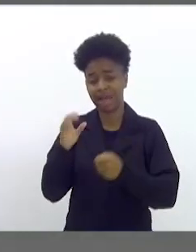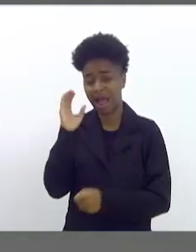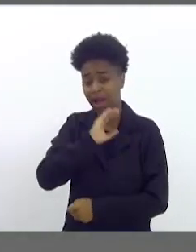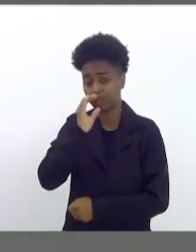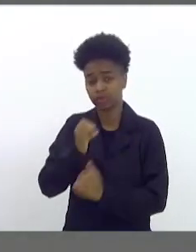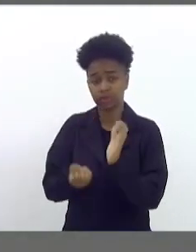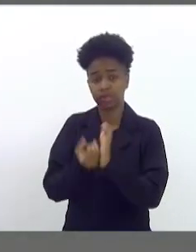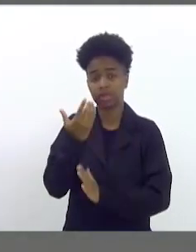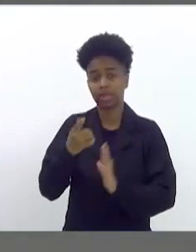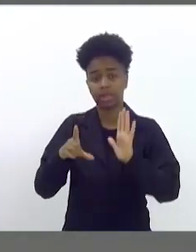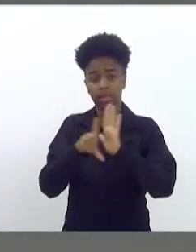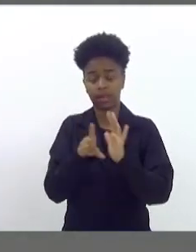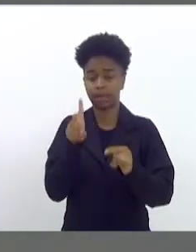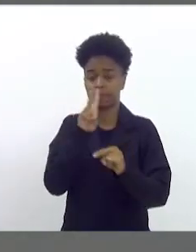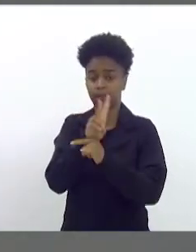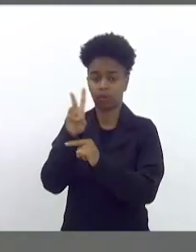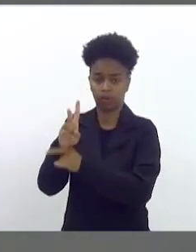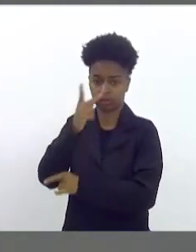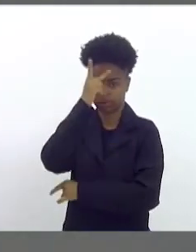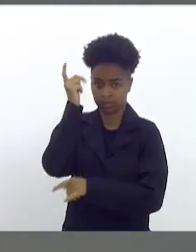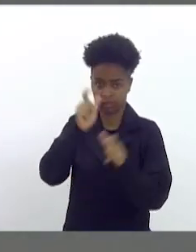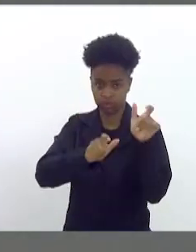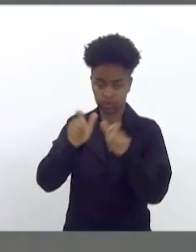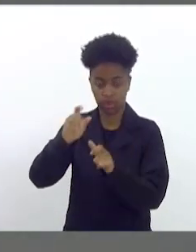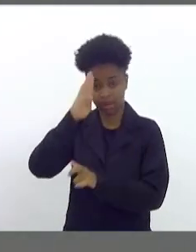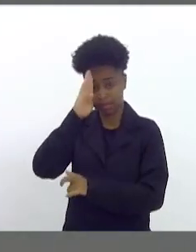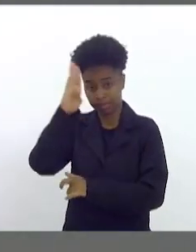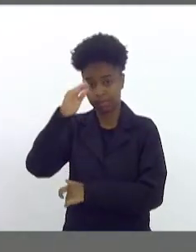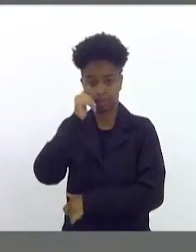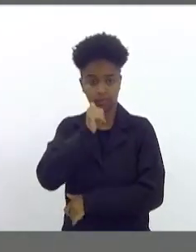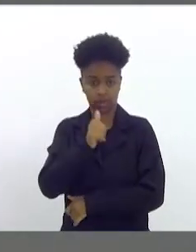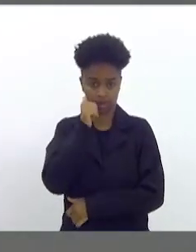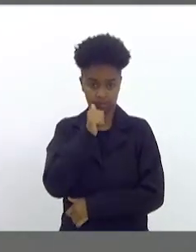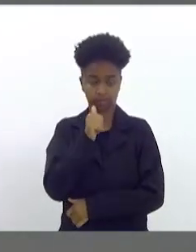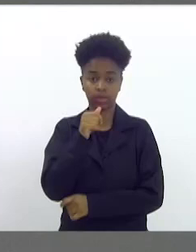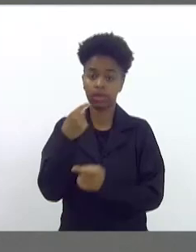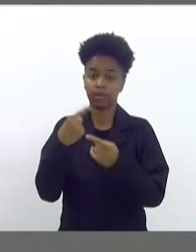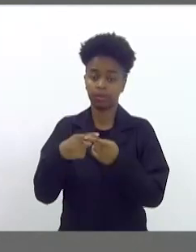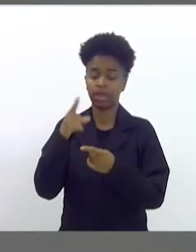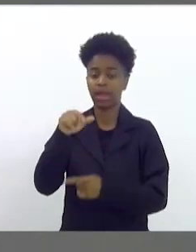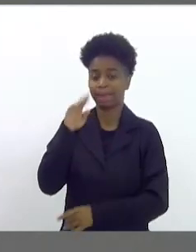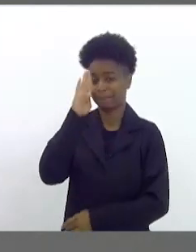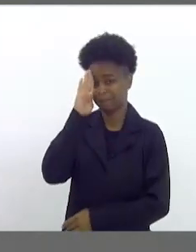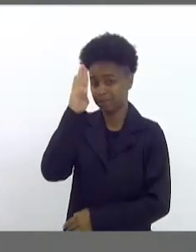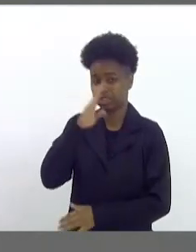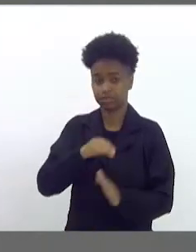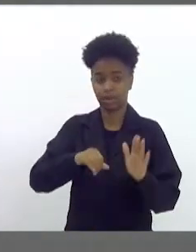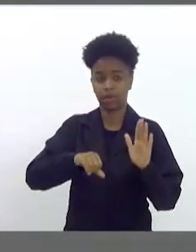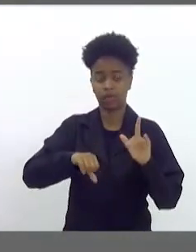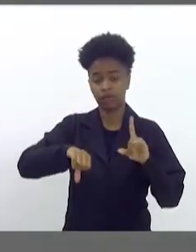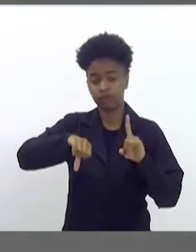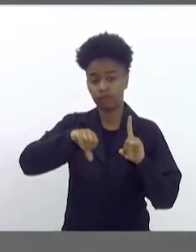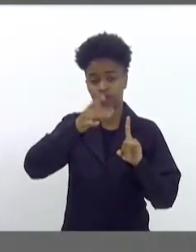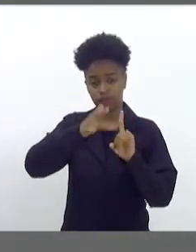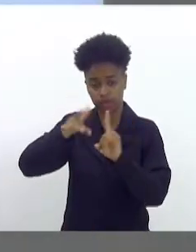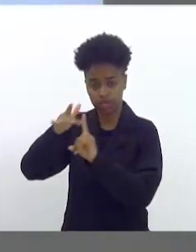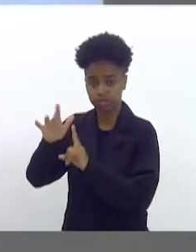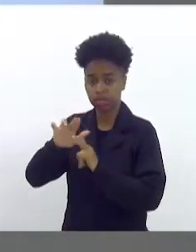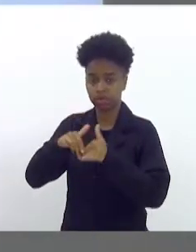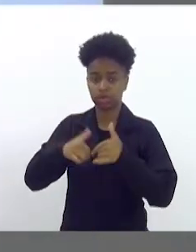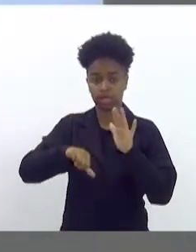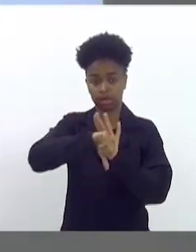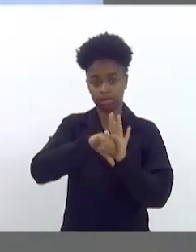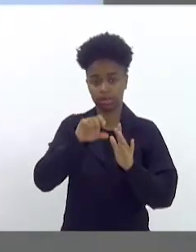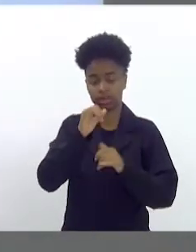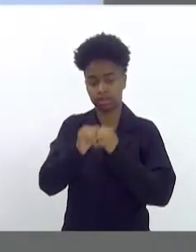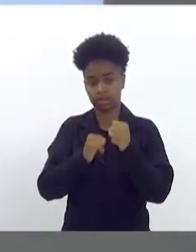uma lei que protegesse as pessoas, principalmente as mulheres, porque são as principais vítimas de crimes na internet. O